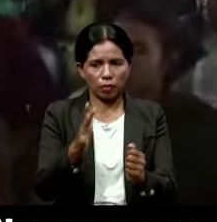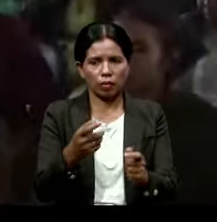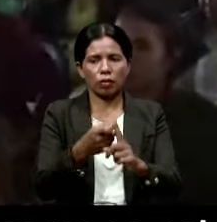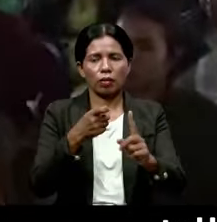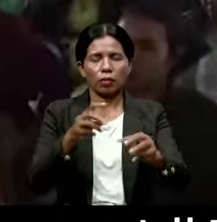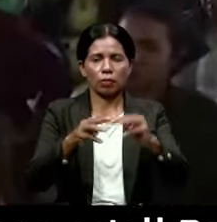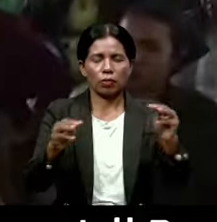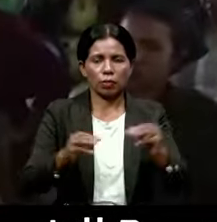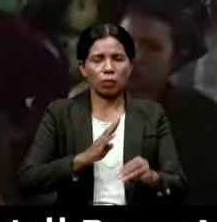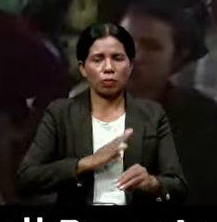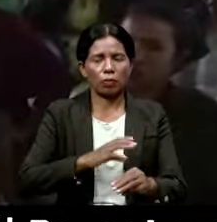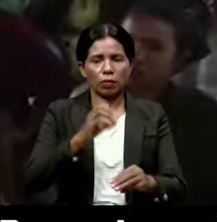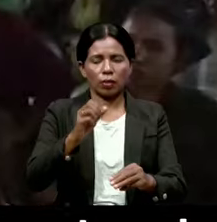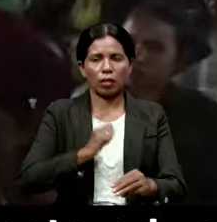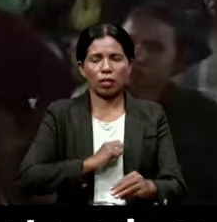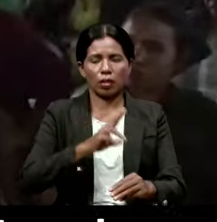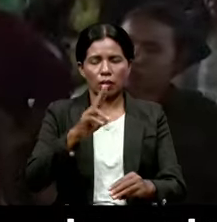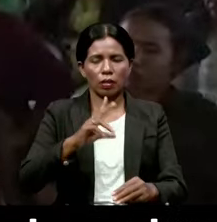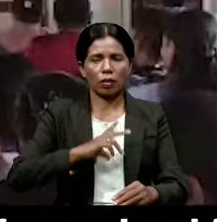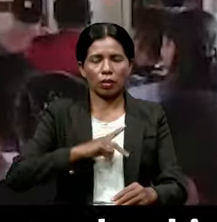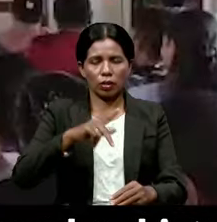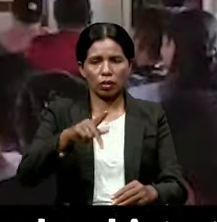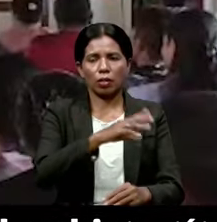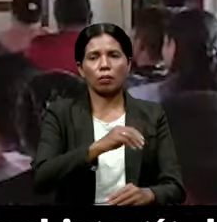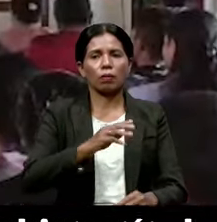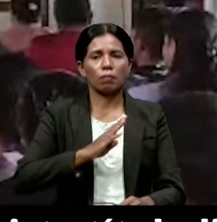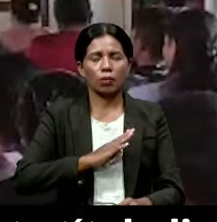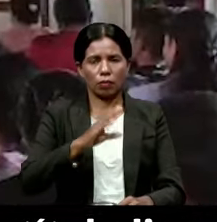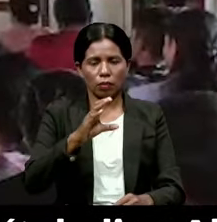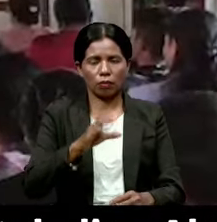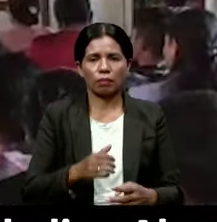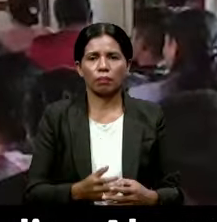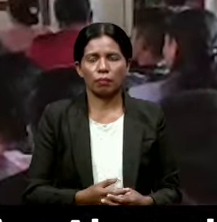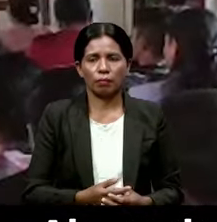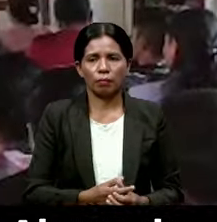husi município Bobonaro ailiu likisa no baukau Feliciano Venancio Belo, Ziemen.